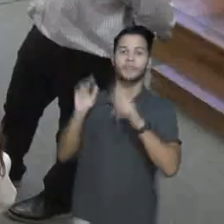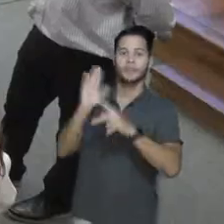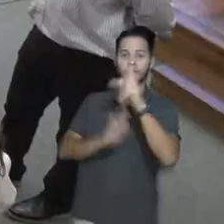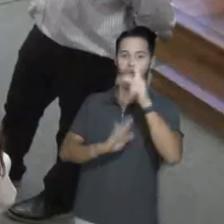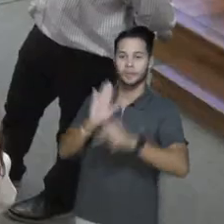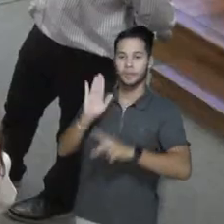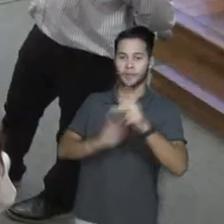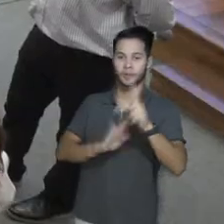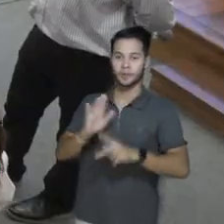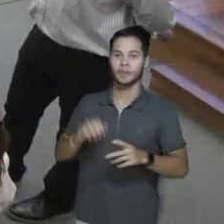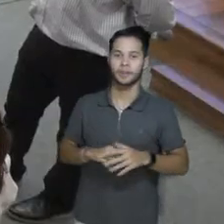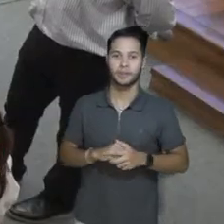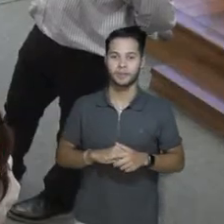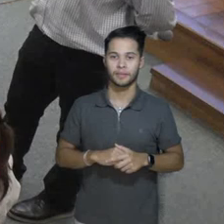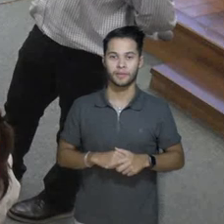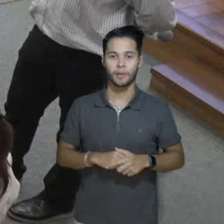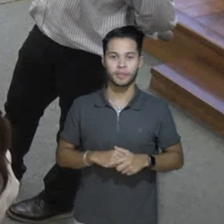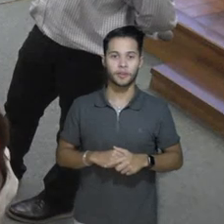muito legal